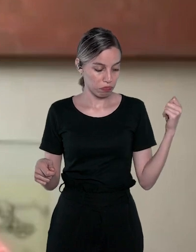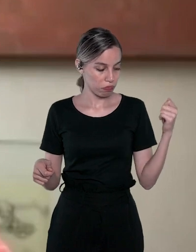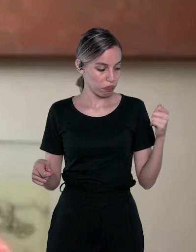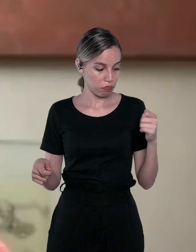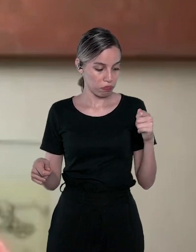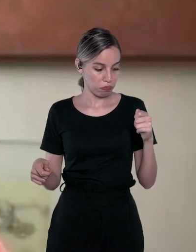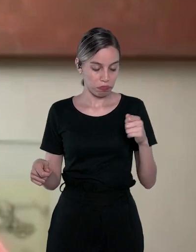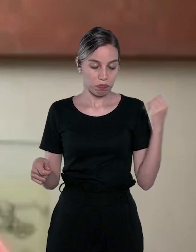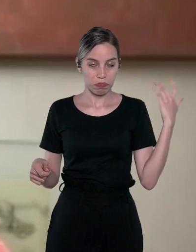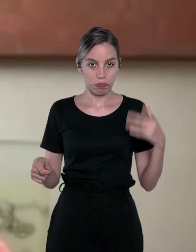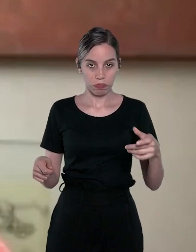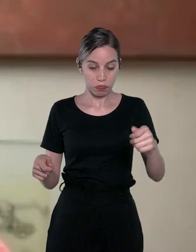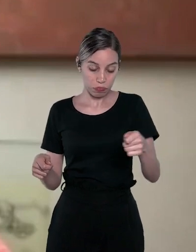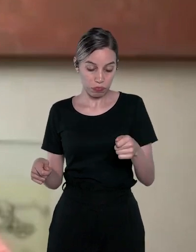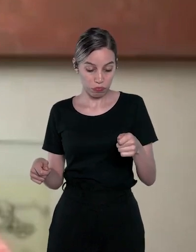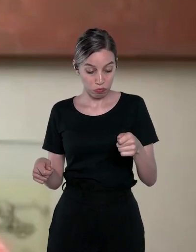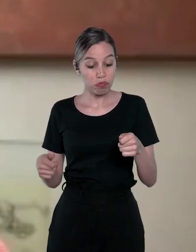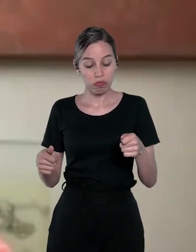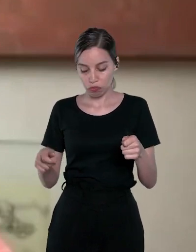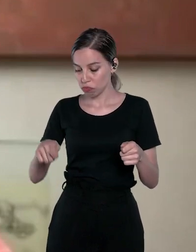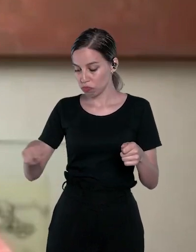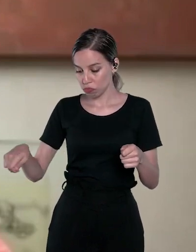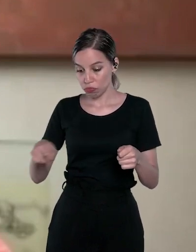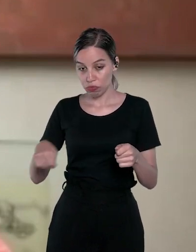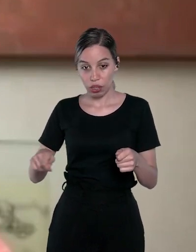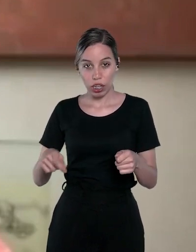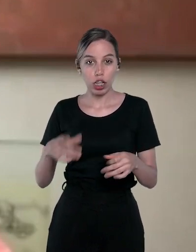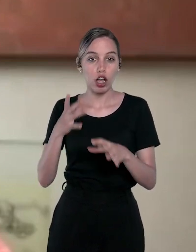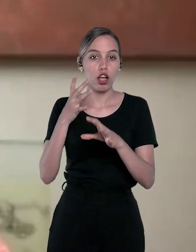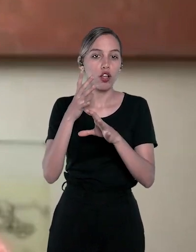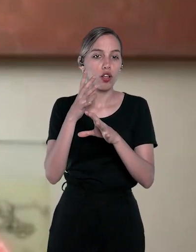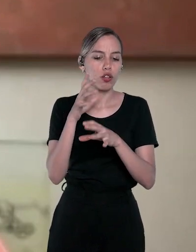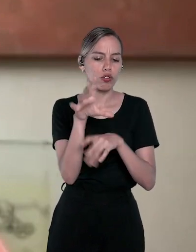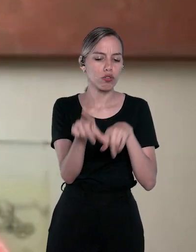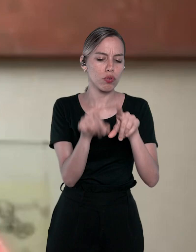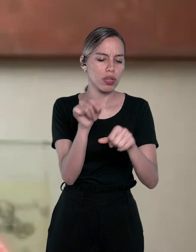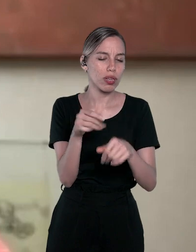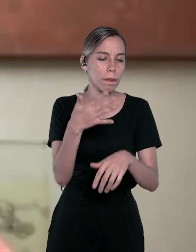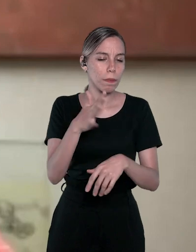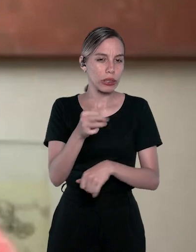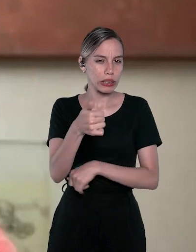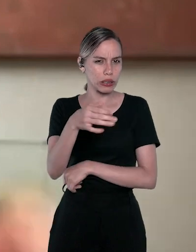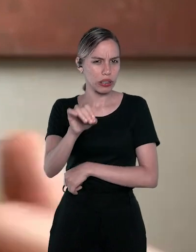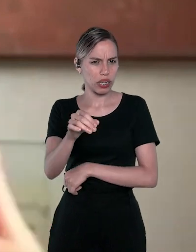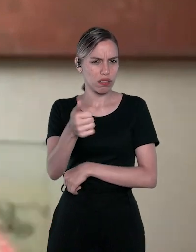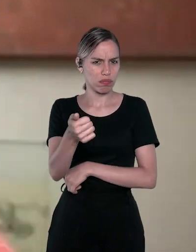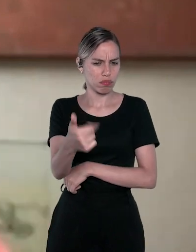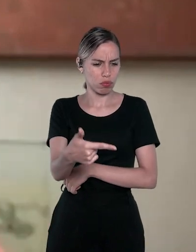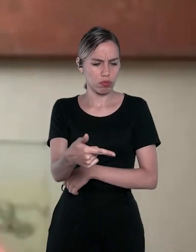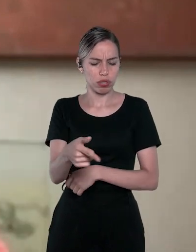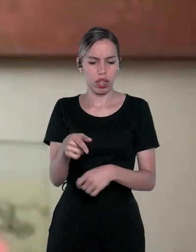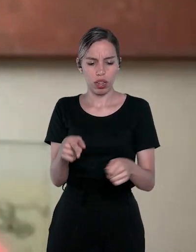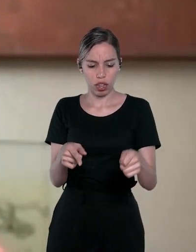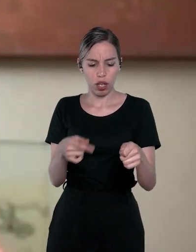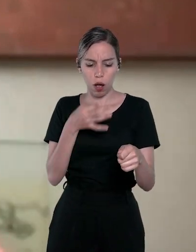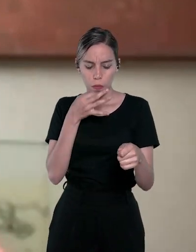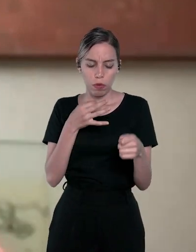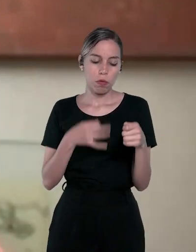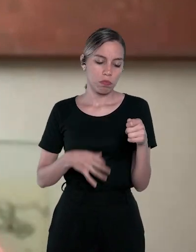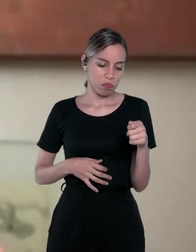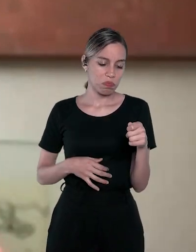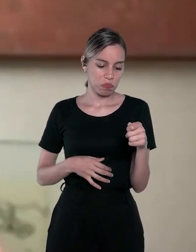correspondentes e fazia um comentário crítico sobre cada um deles. E ele